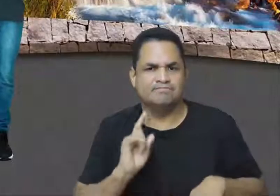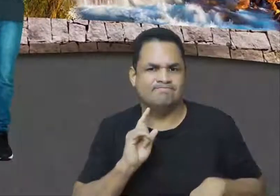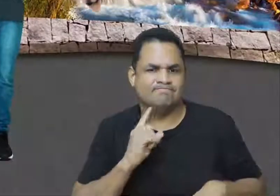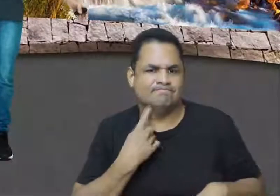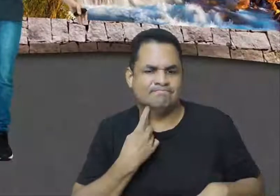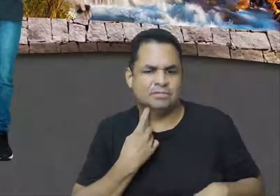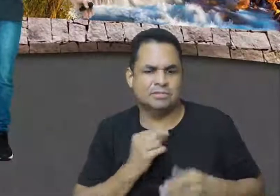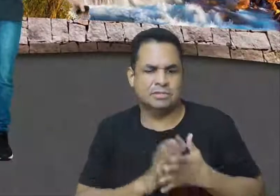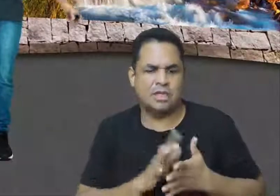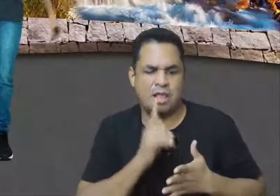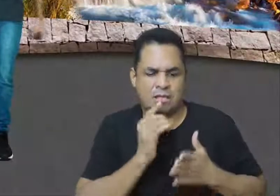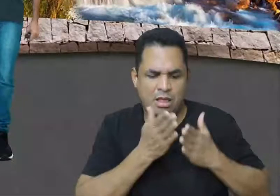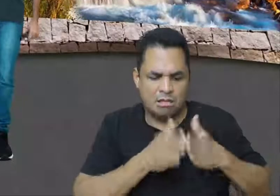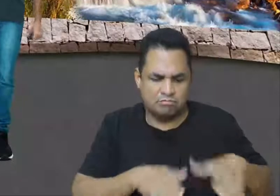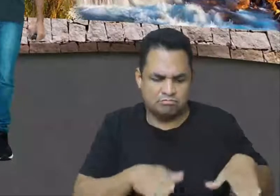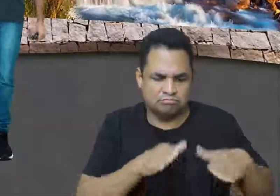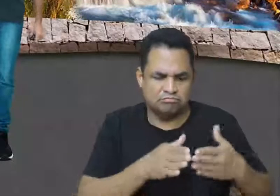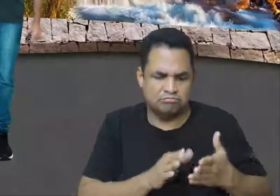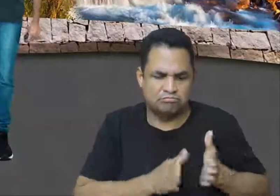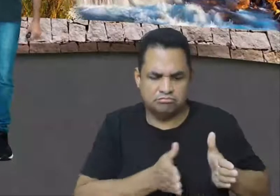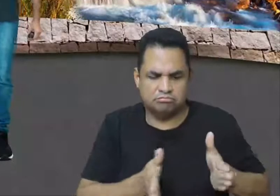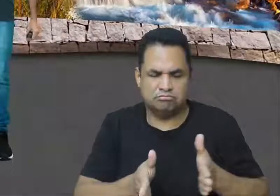dos recursos hídricos.